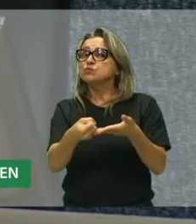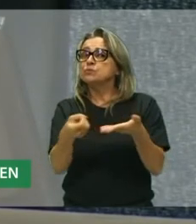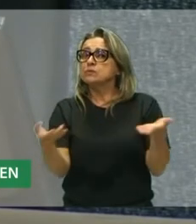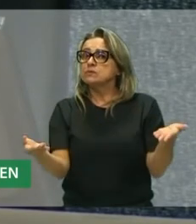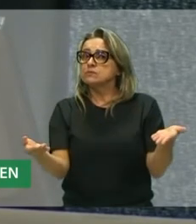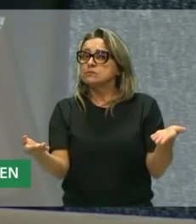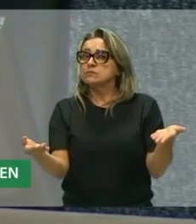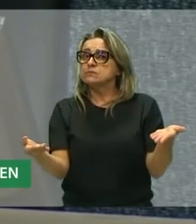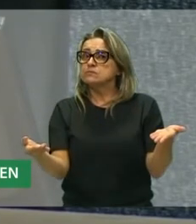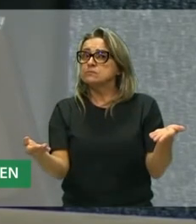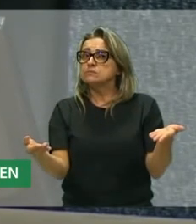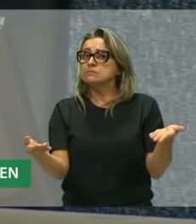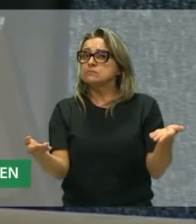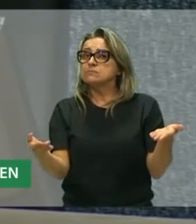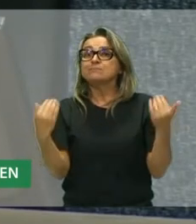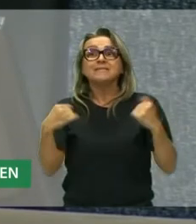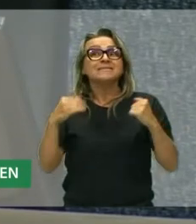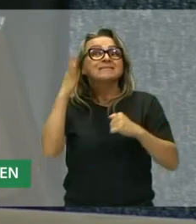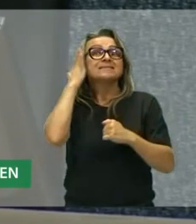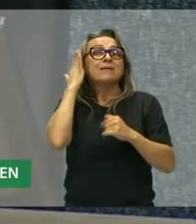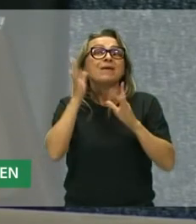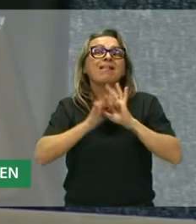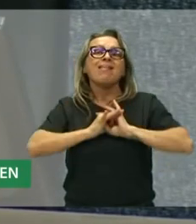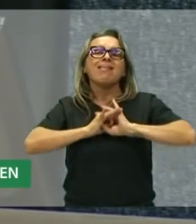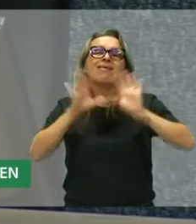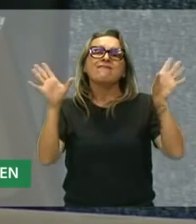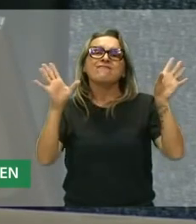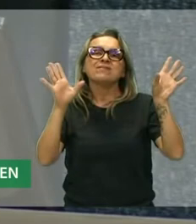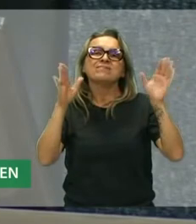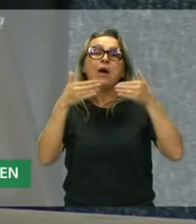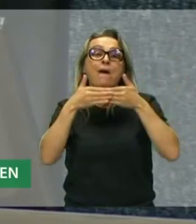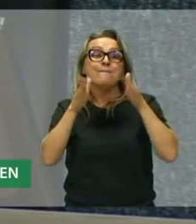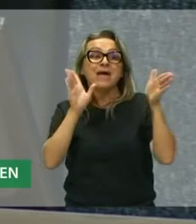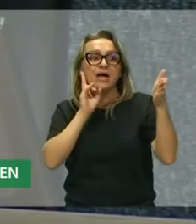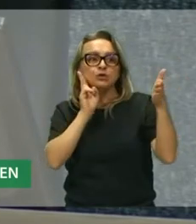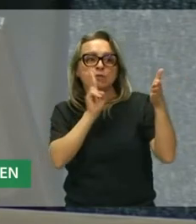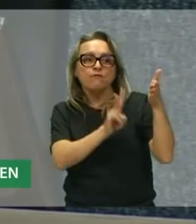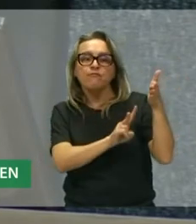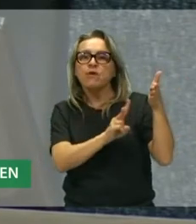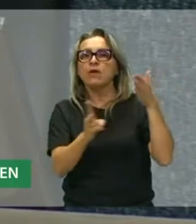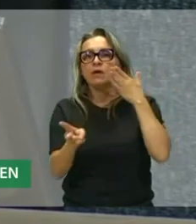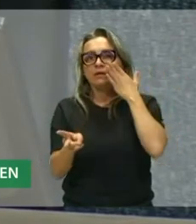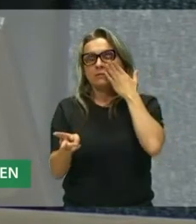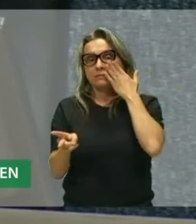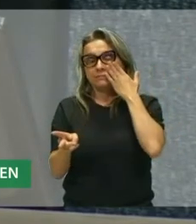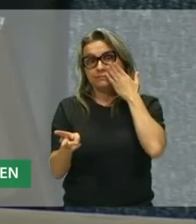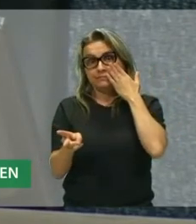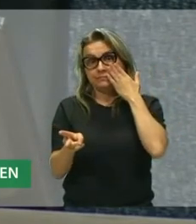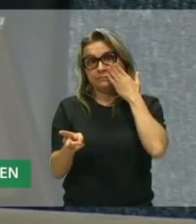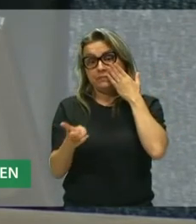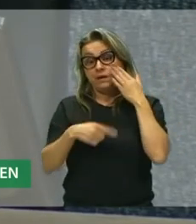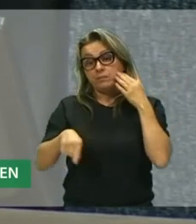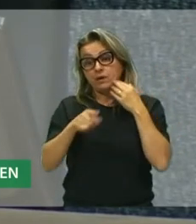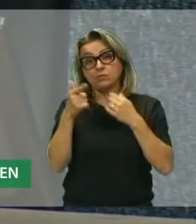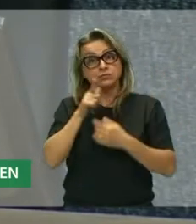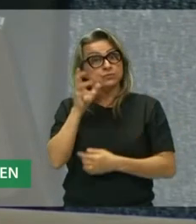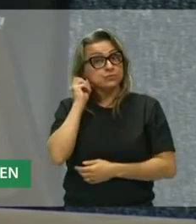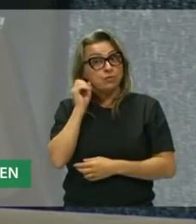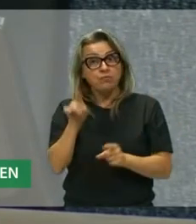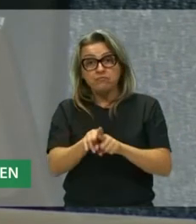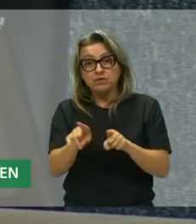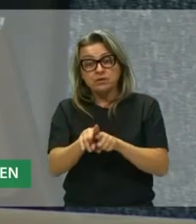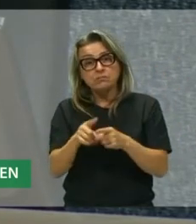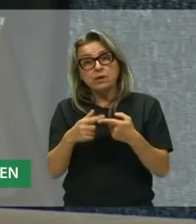se tornasse livre para a imprensa, para que chegue aos nossos ouvidos, porque a